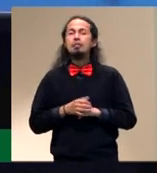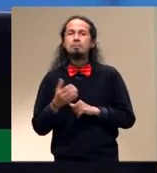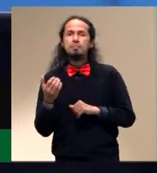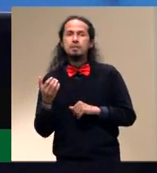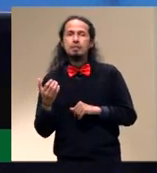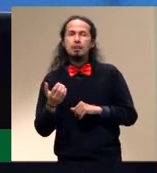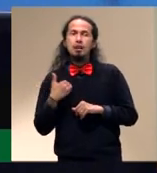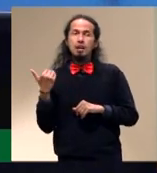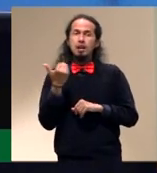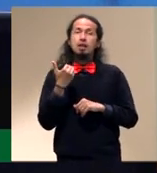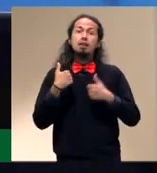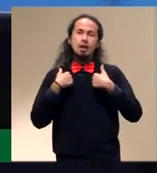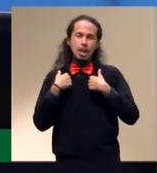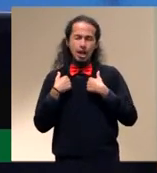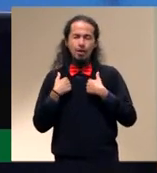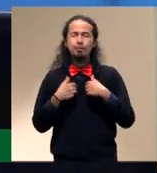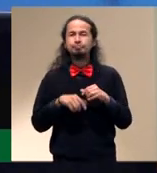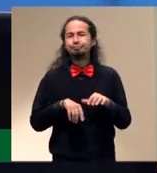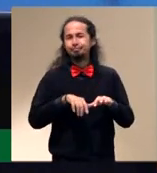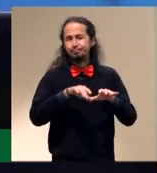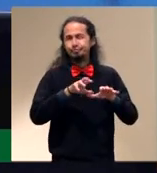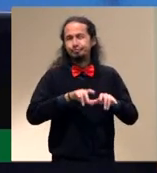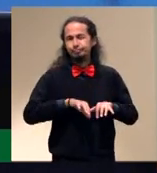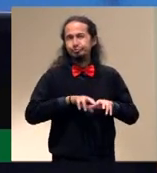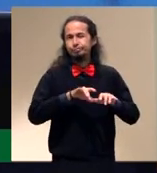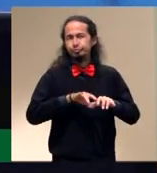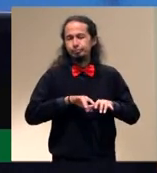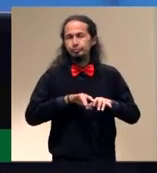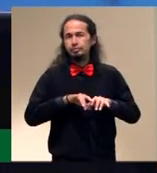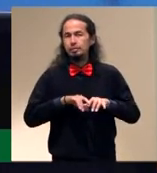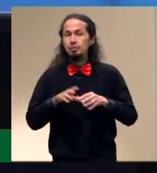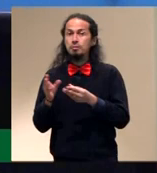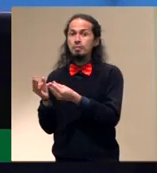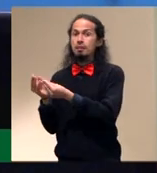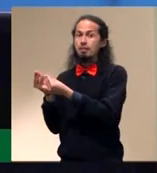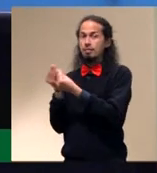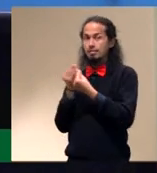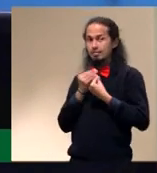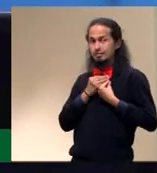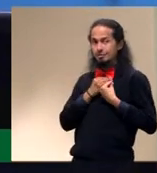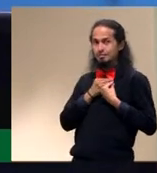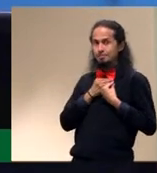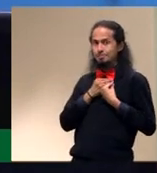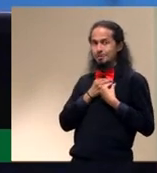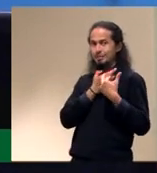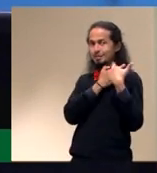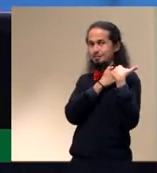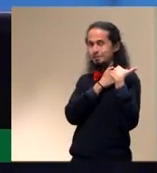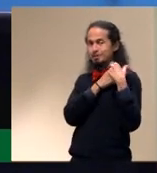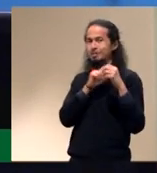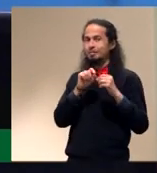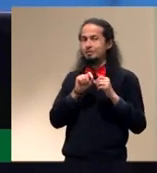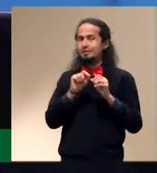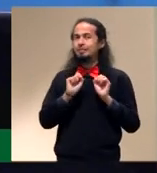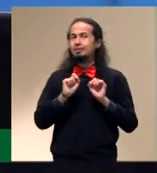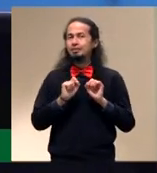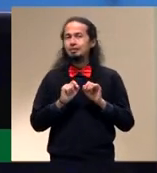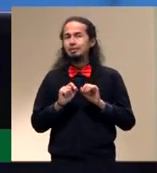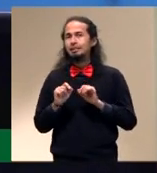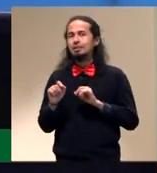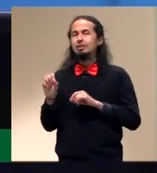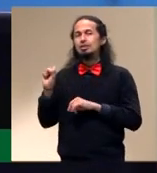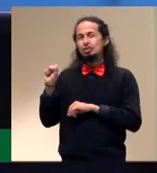falar nem a gente, fui eu mesmo que recebi essa tarefa da então diretora da Educação Infantil, da Sônia